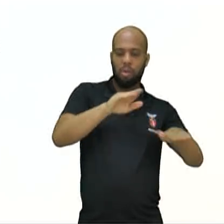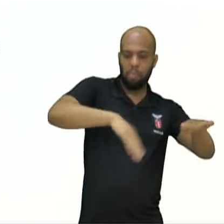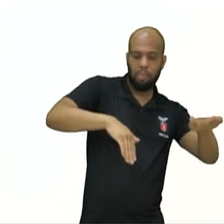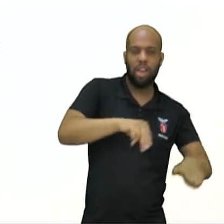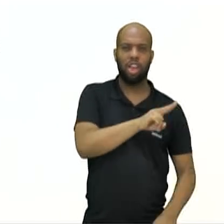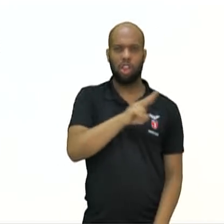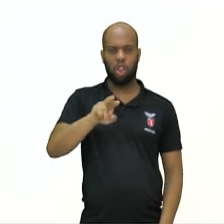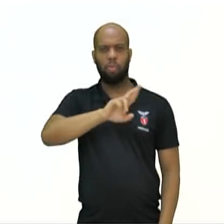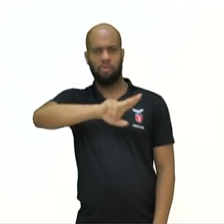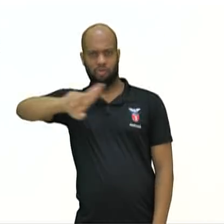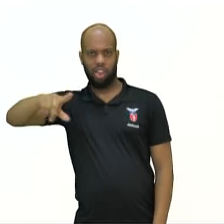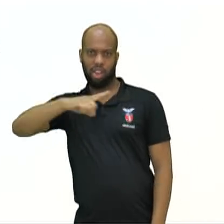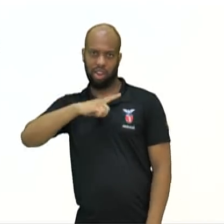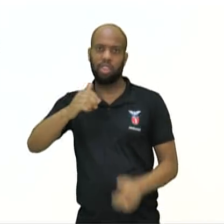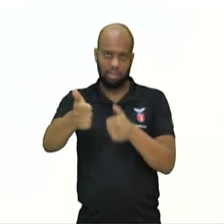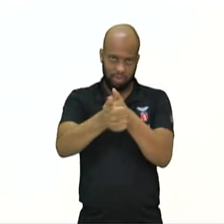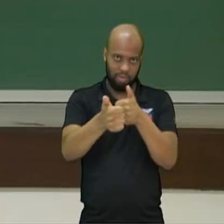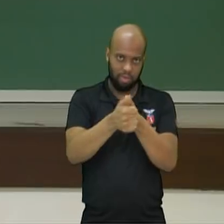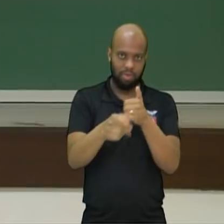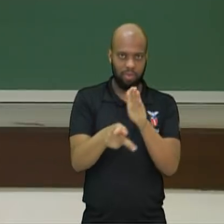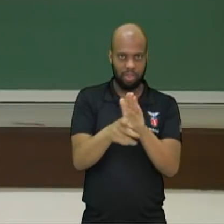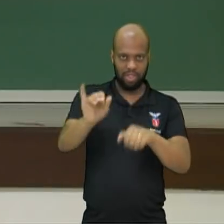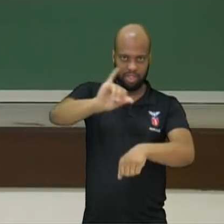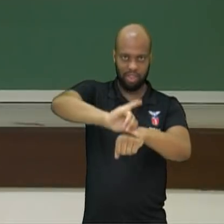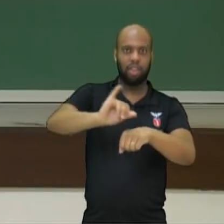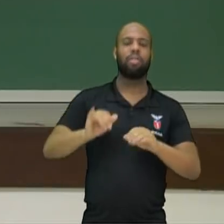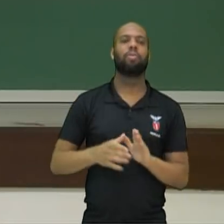do Francês, que ficam próximas dali.